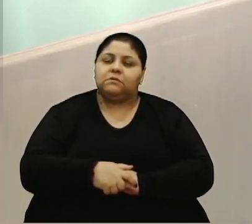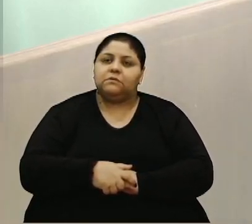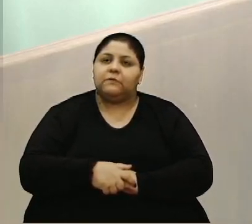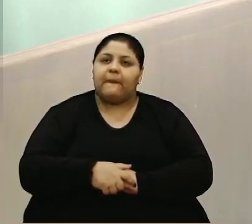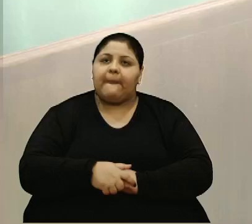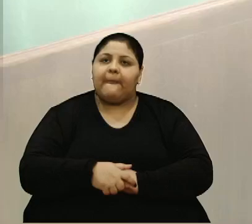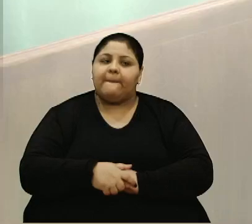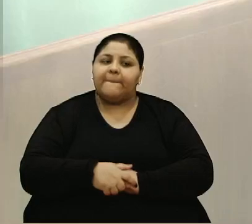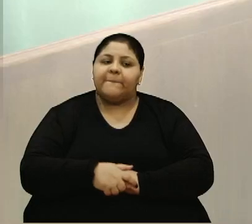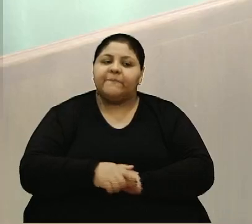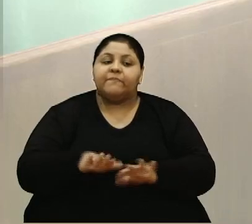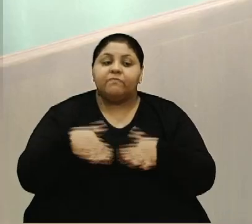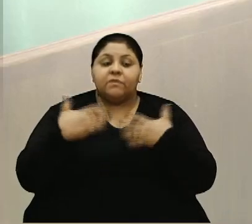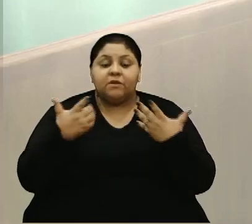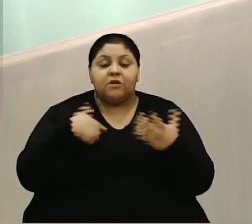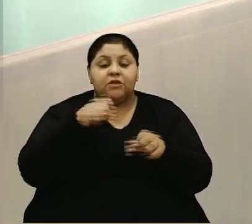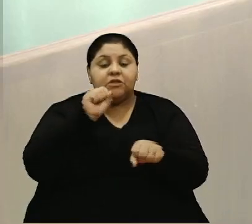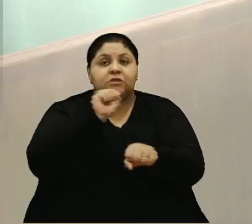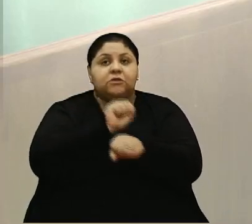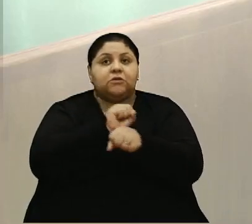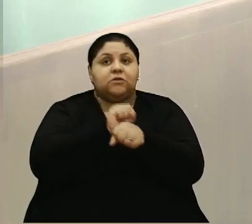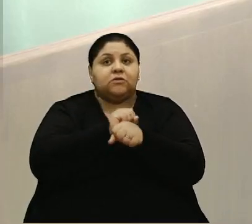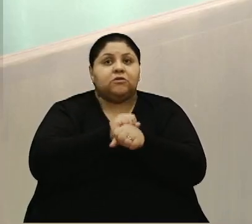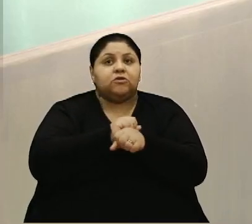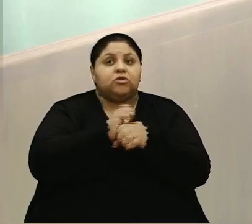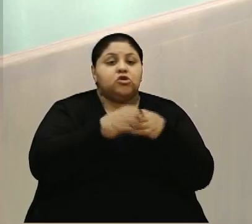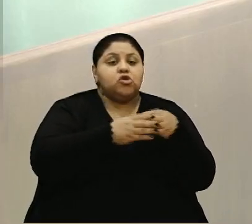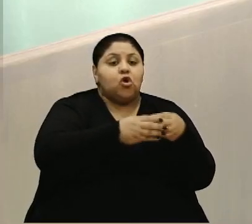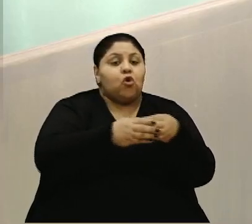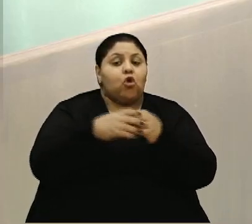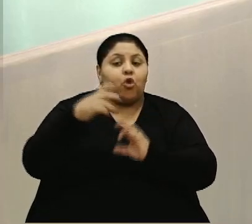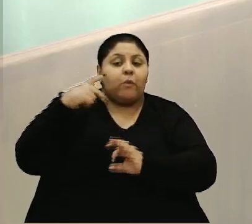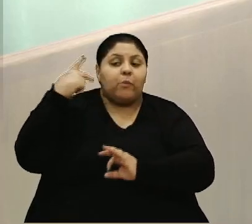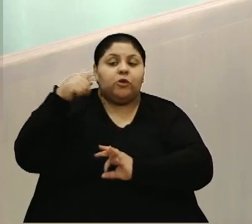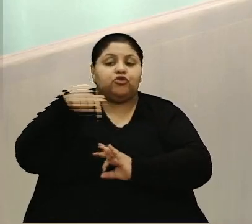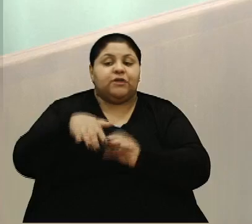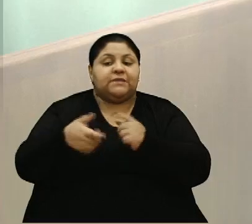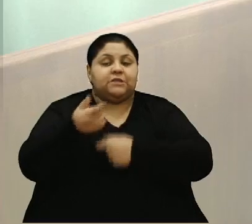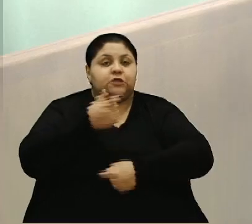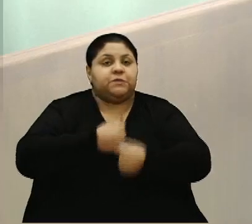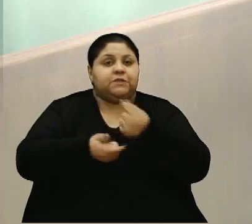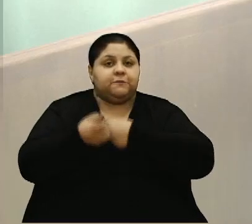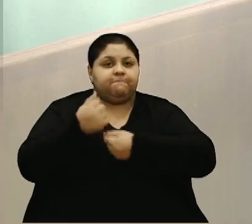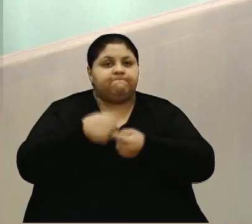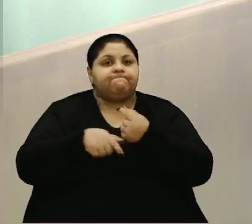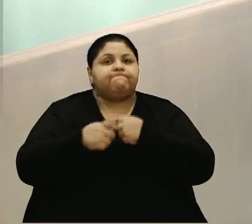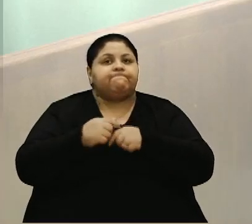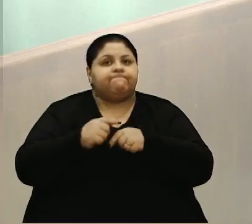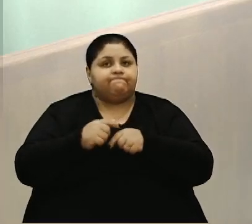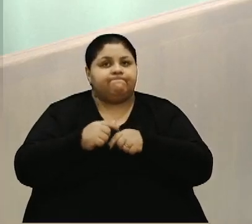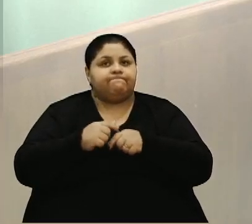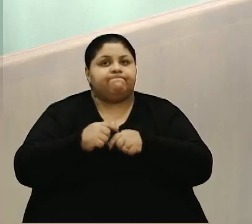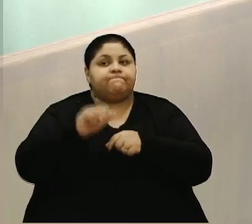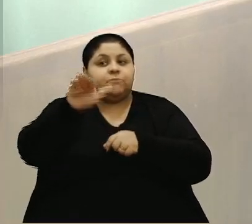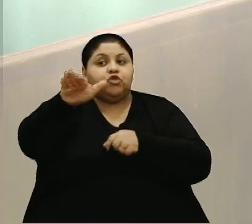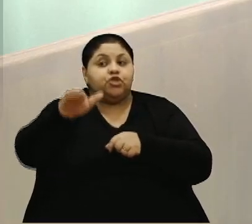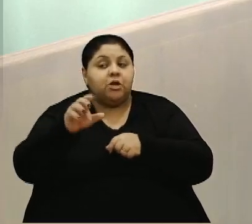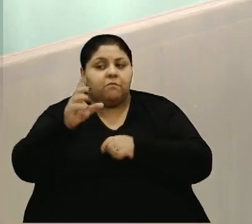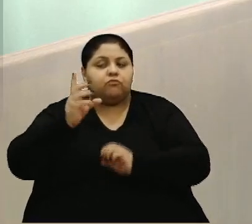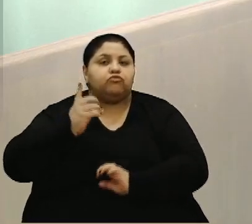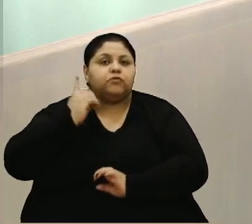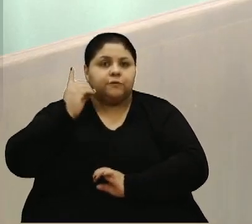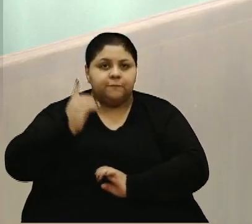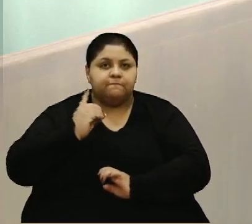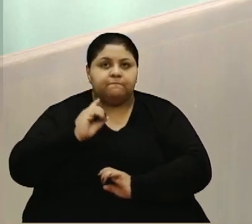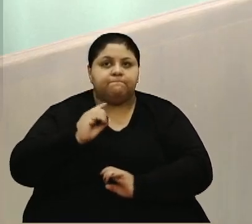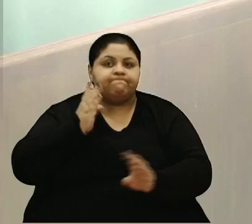Então, eu espero que o núcleo político desta administração busque os deputados e